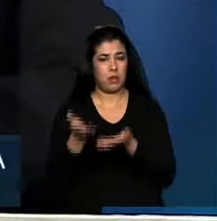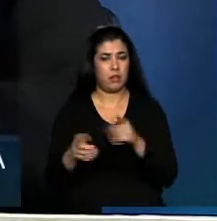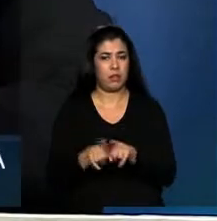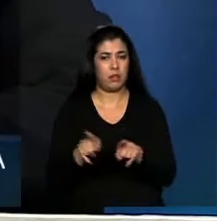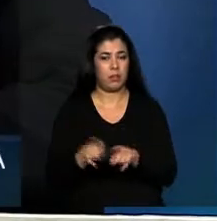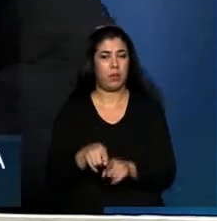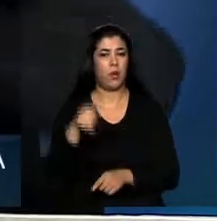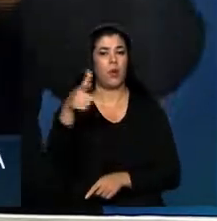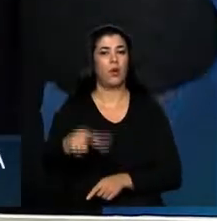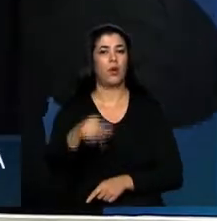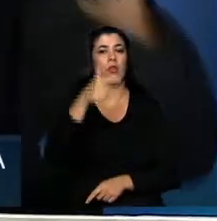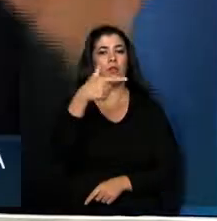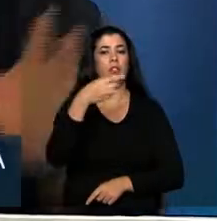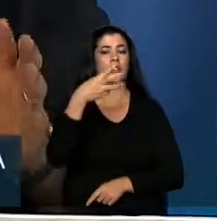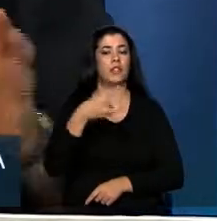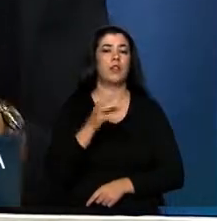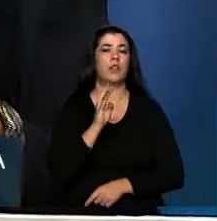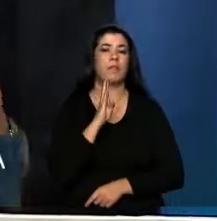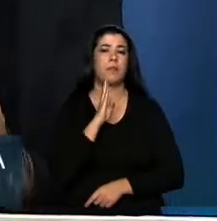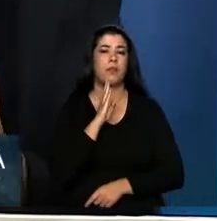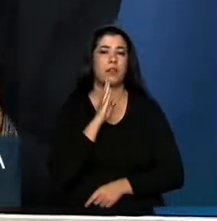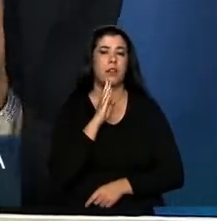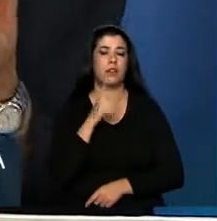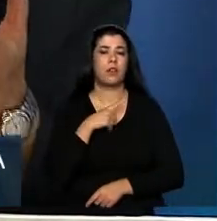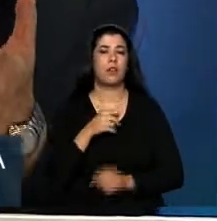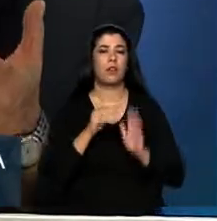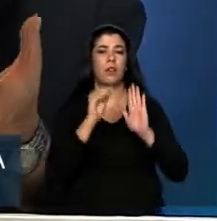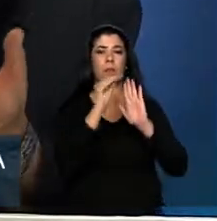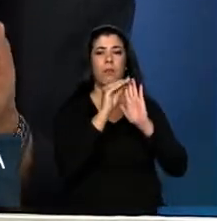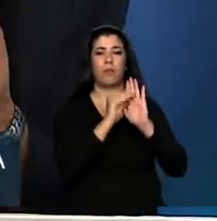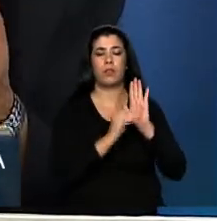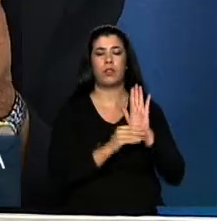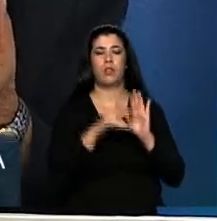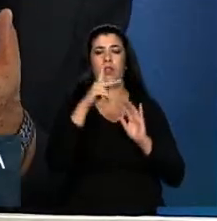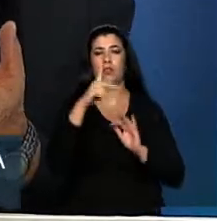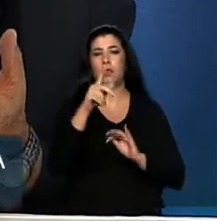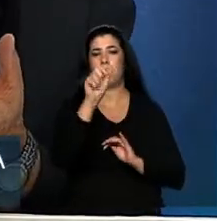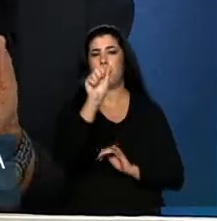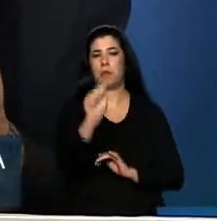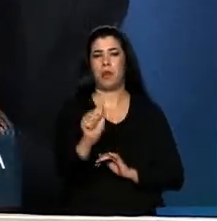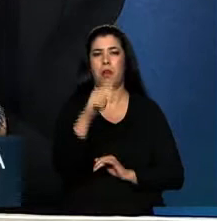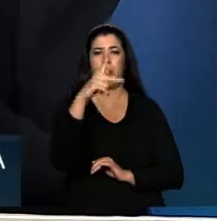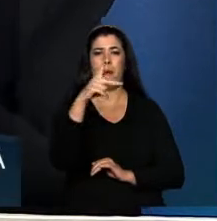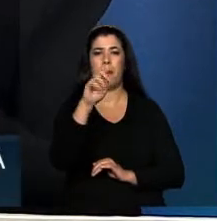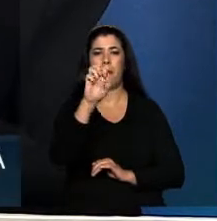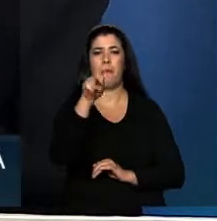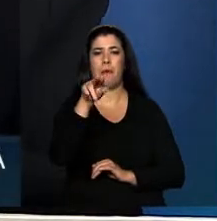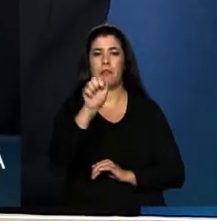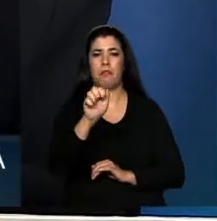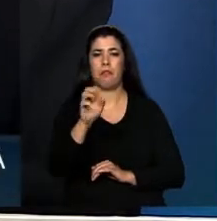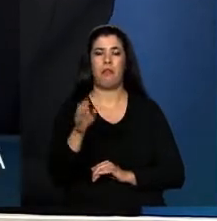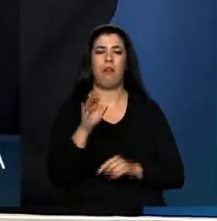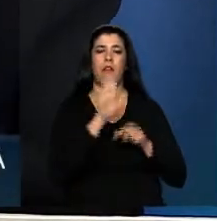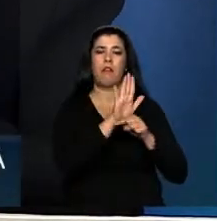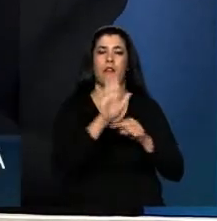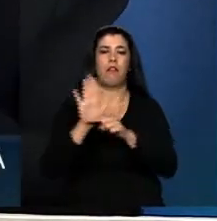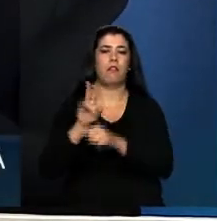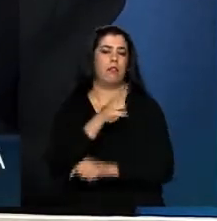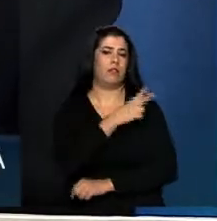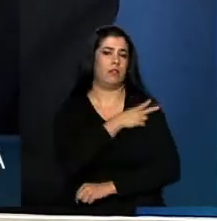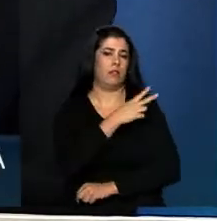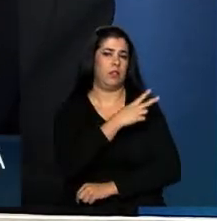que é em relação a todos os outros itens que compõem PA, PNAE, assistência